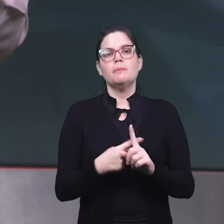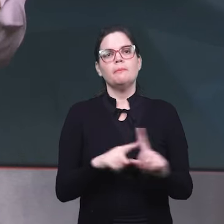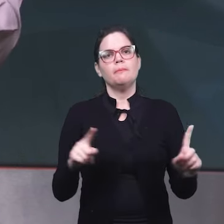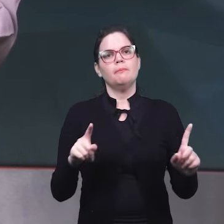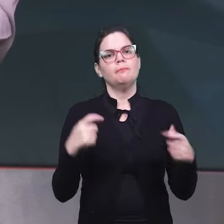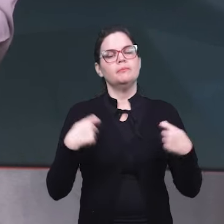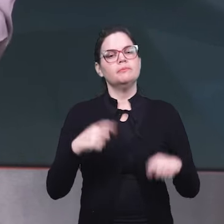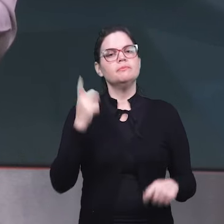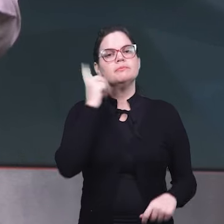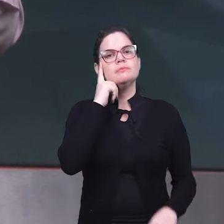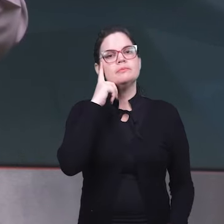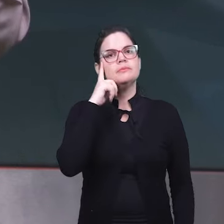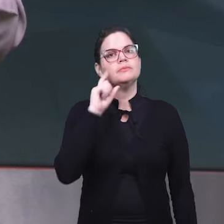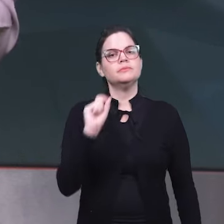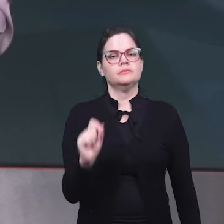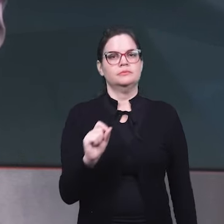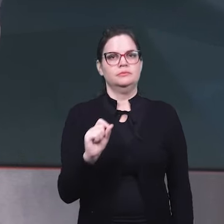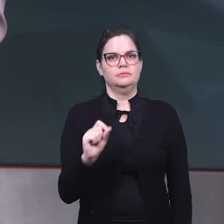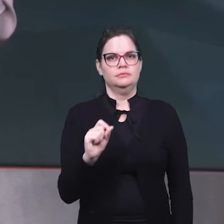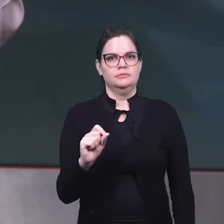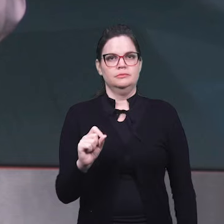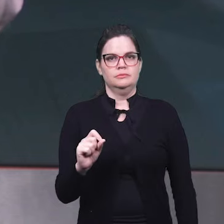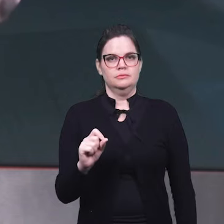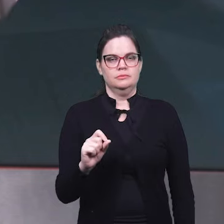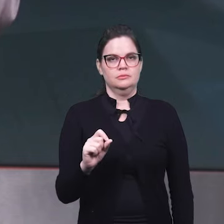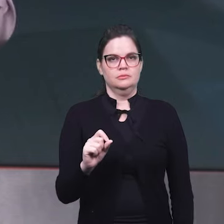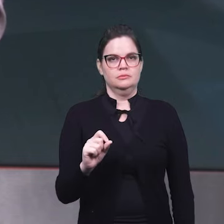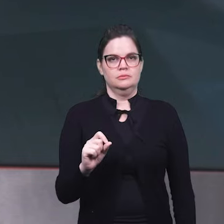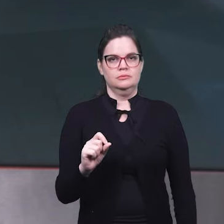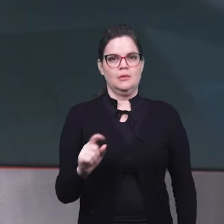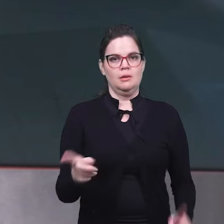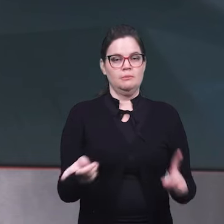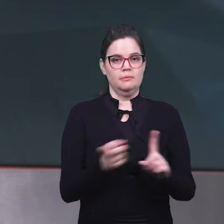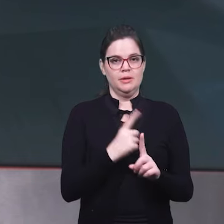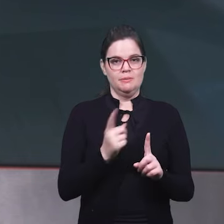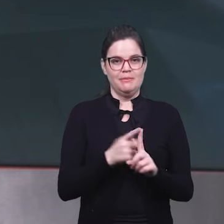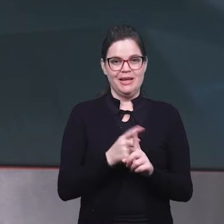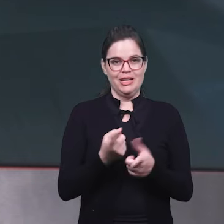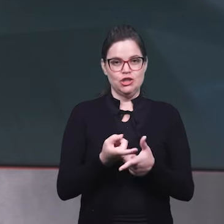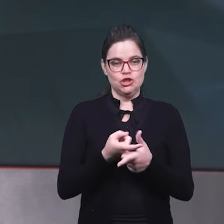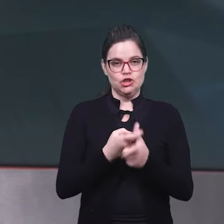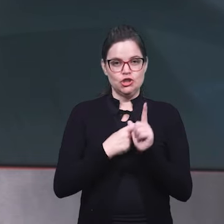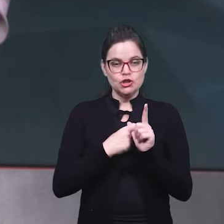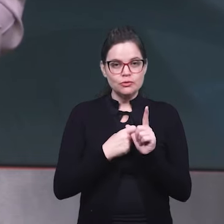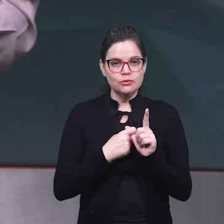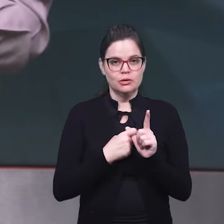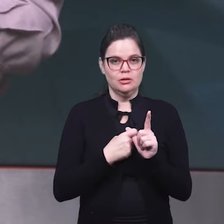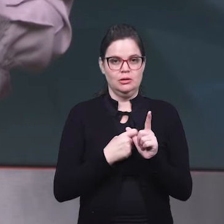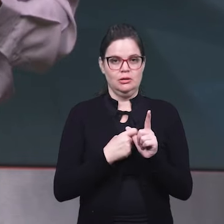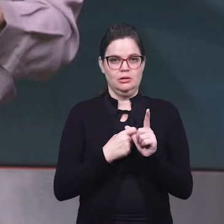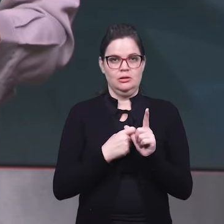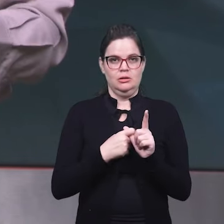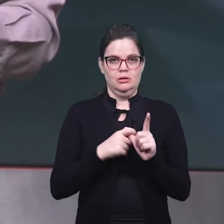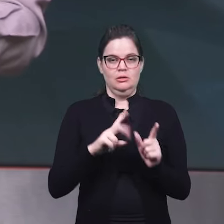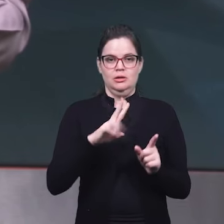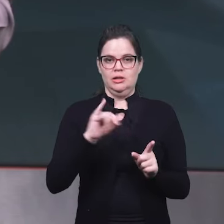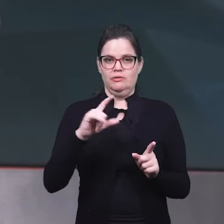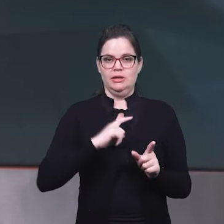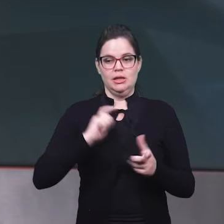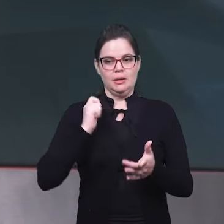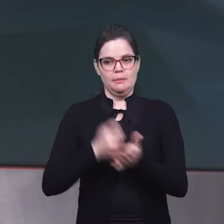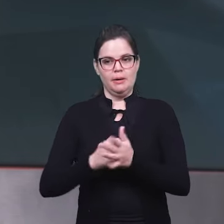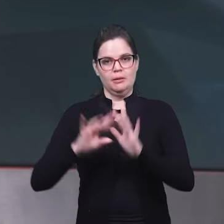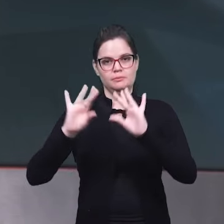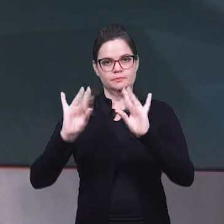mas pensa, talvez a primeira dívida que você tem que liquidar, porque